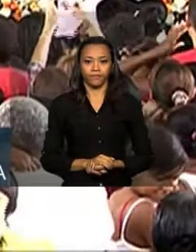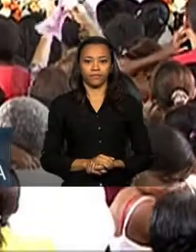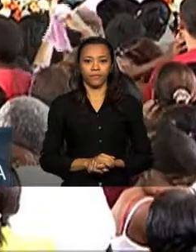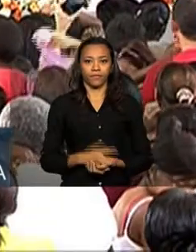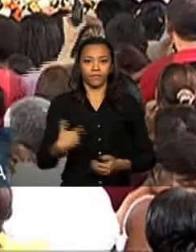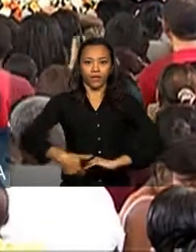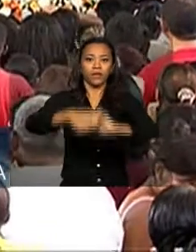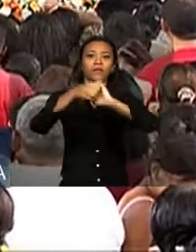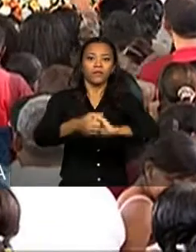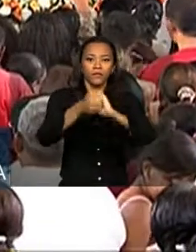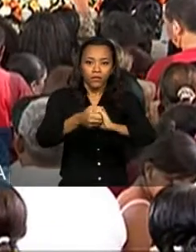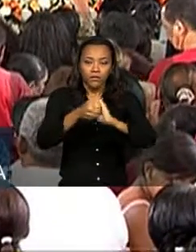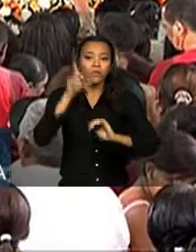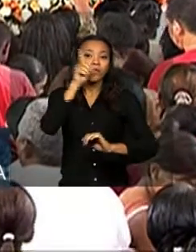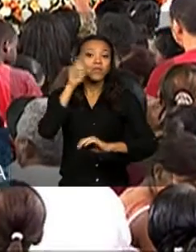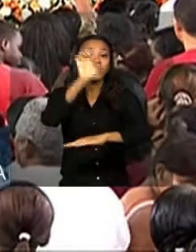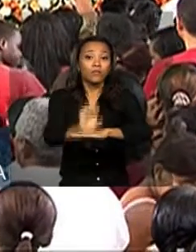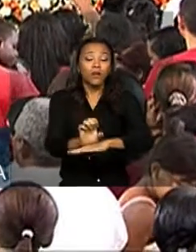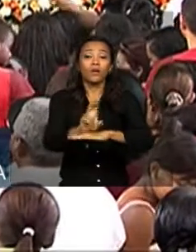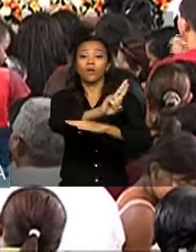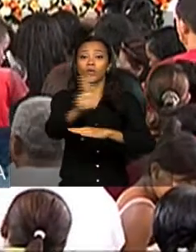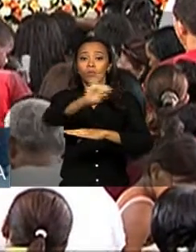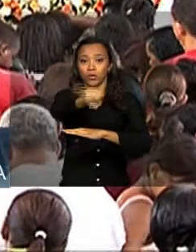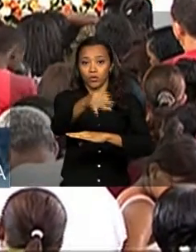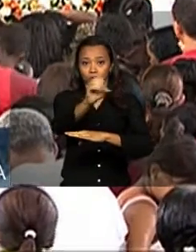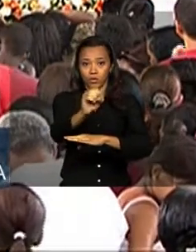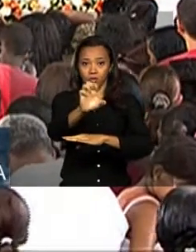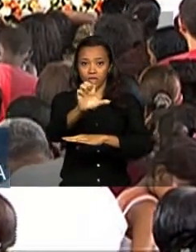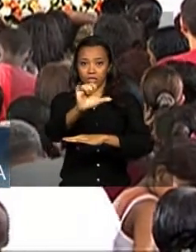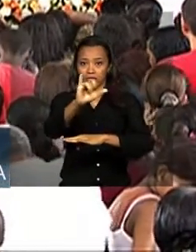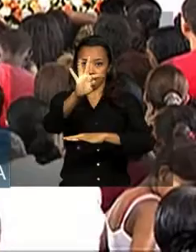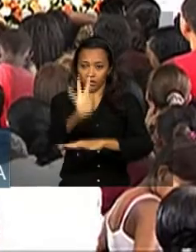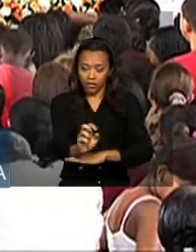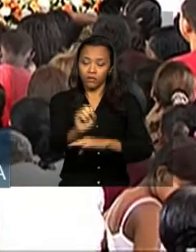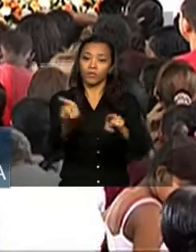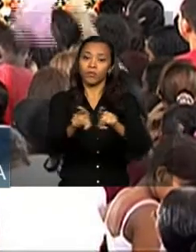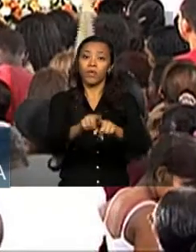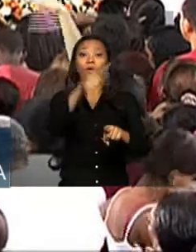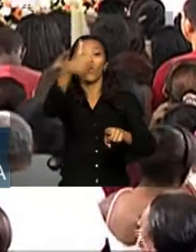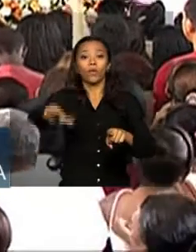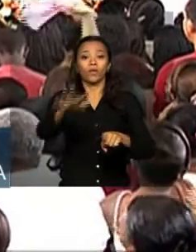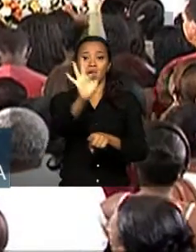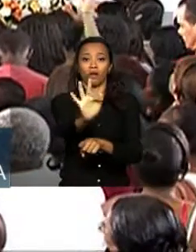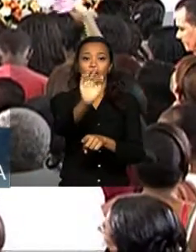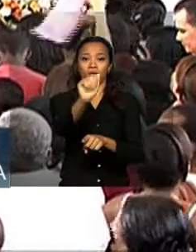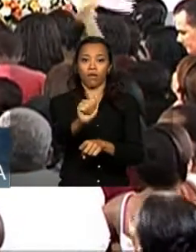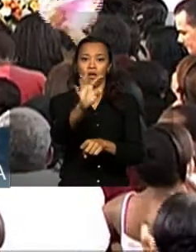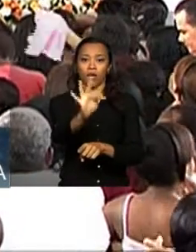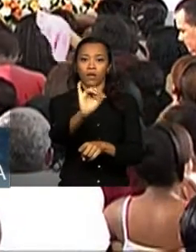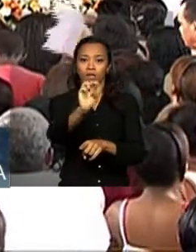Saudar deputado estadual Joseildo Ramos, deputada estadual Fátima Nunes, deputado